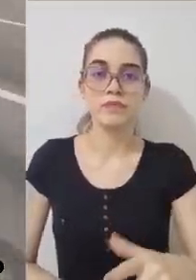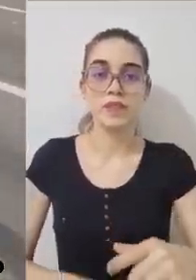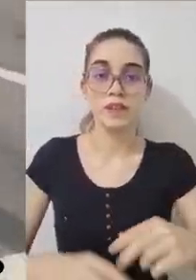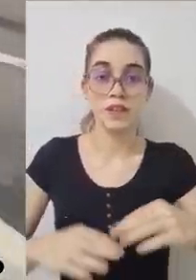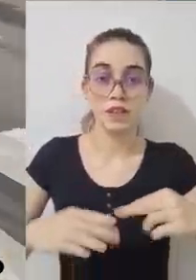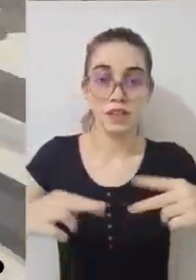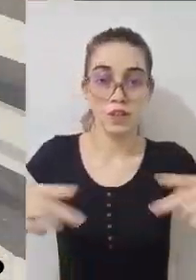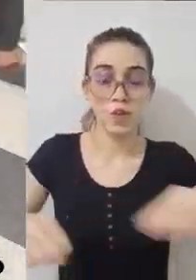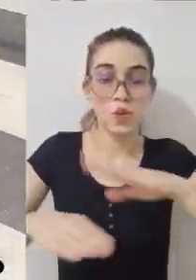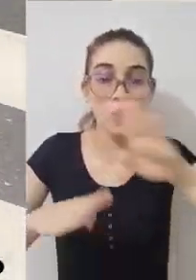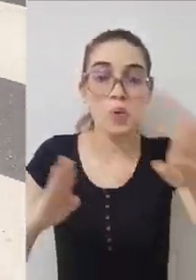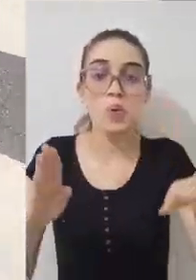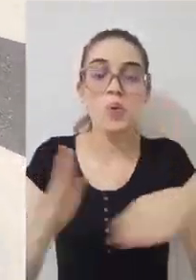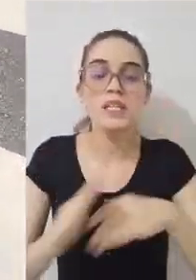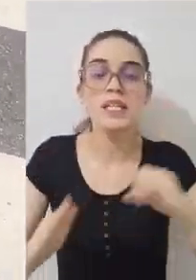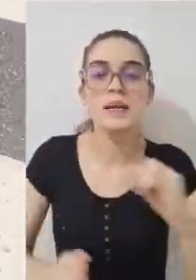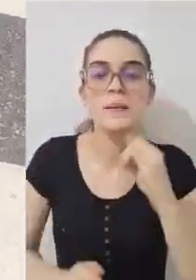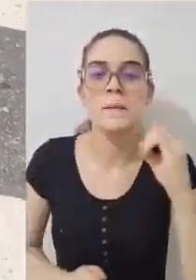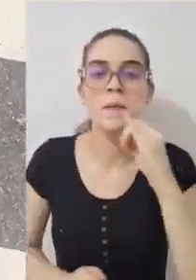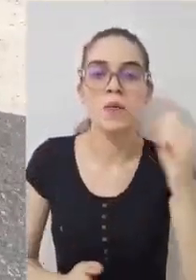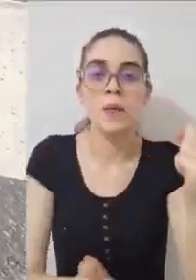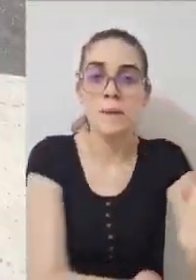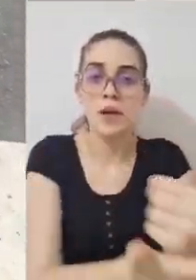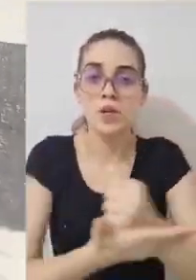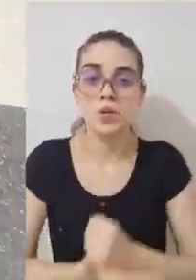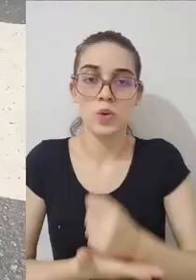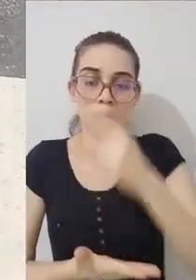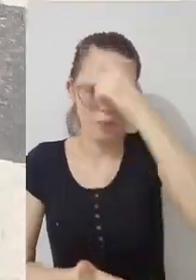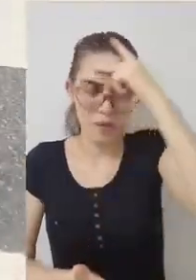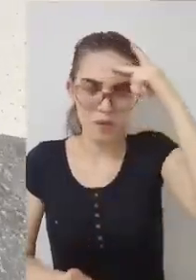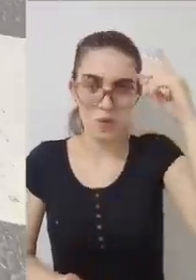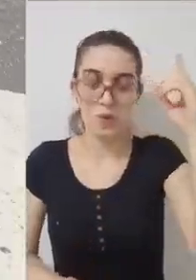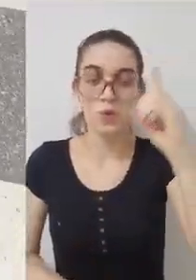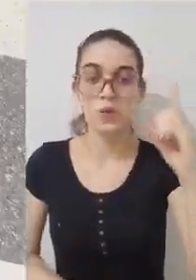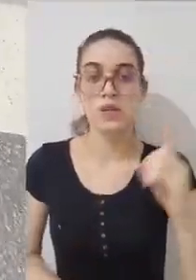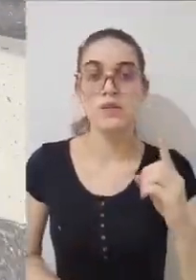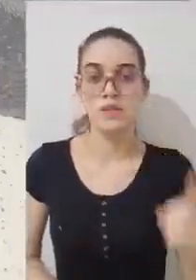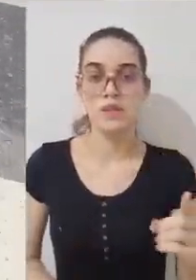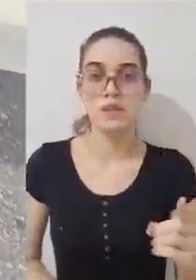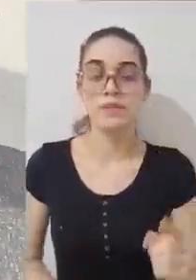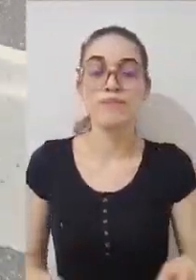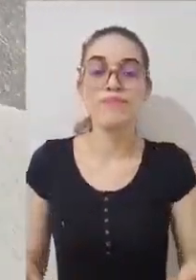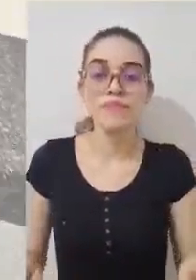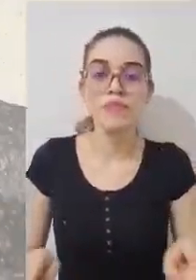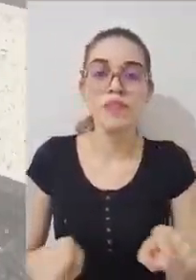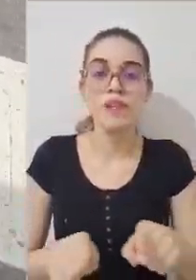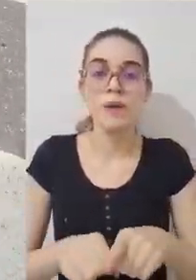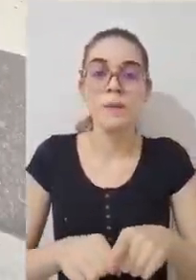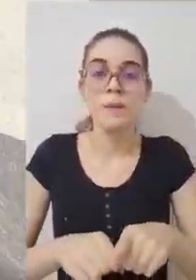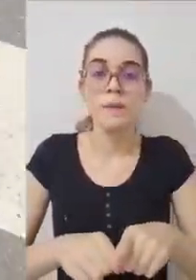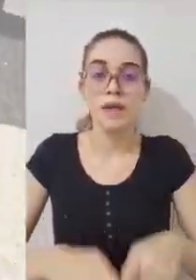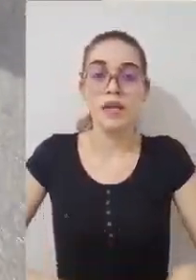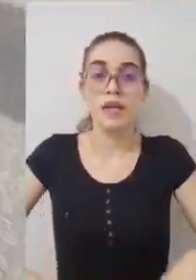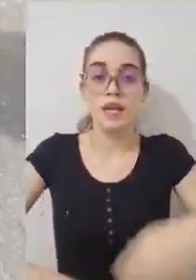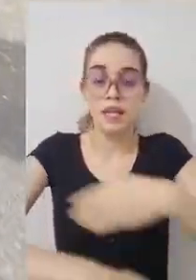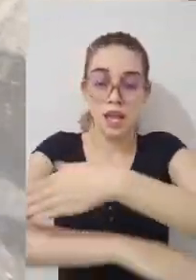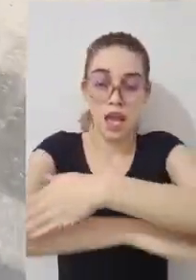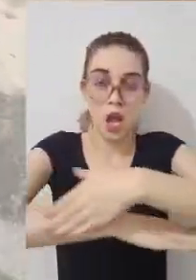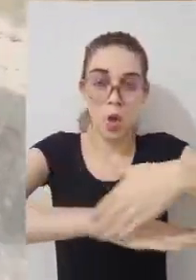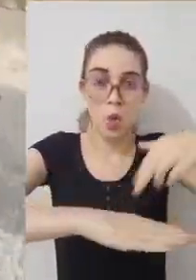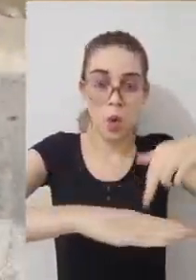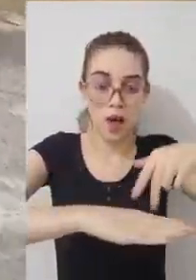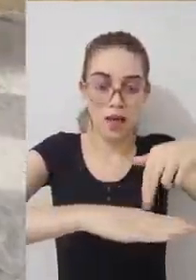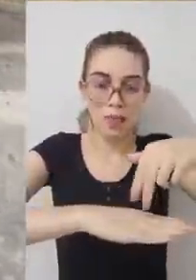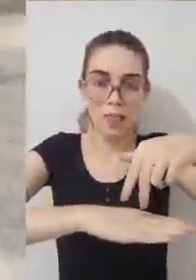autonomia, facilitando sua orientação nas ruas. Ao atravessarmos a rua, percebemos a ausência da rampa de acesso à calçada. Elas devem ser